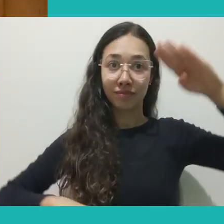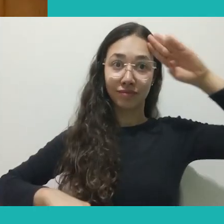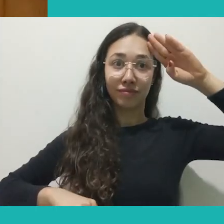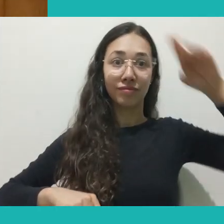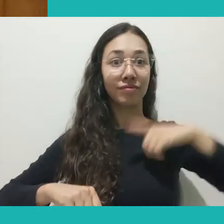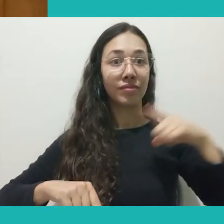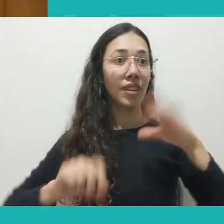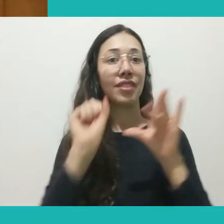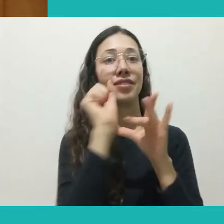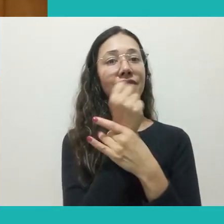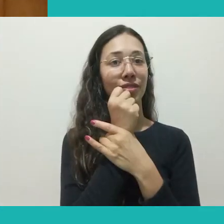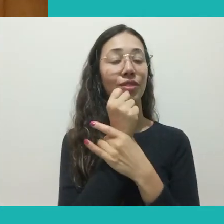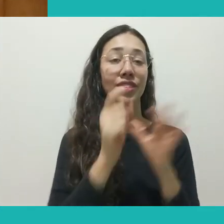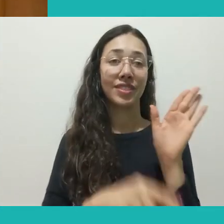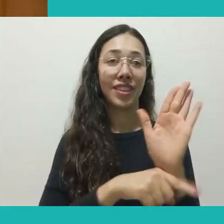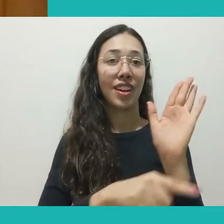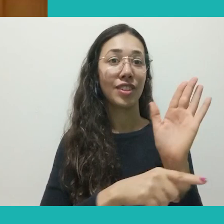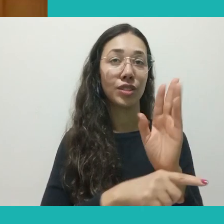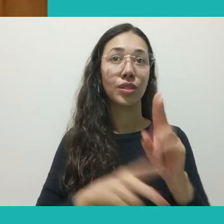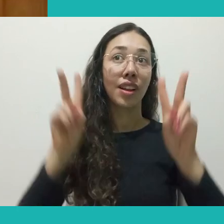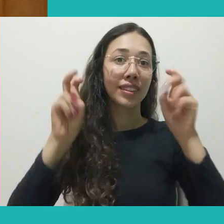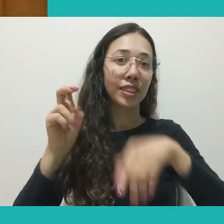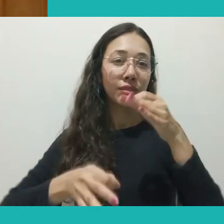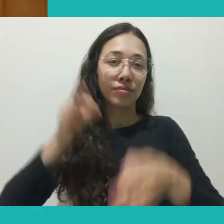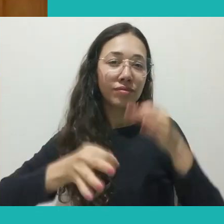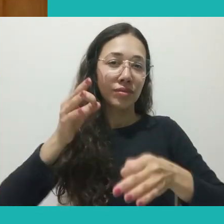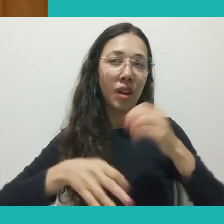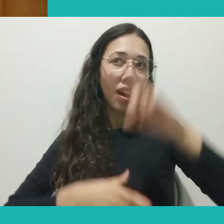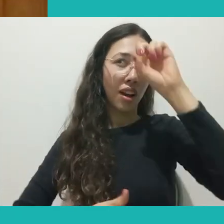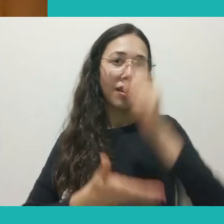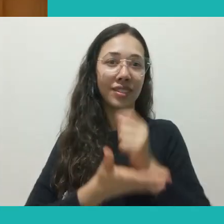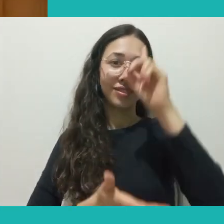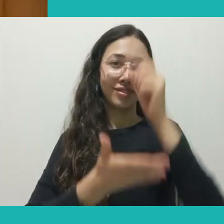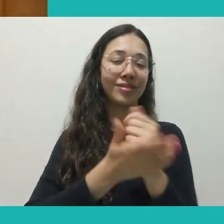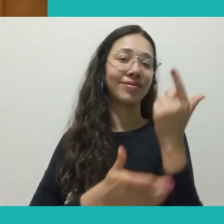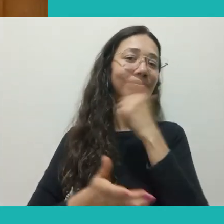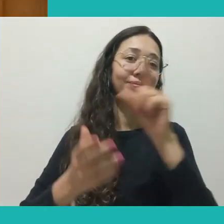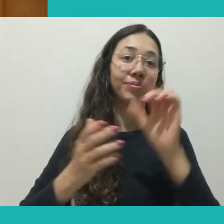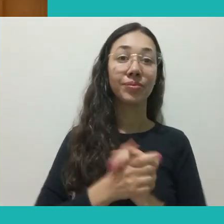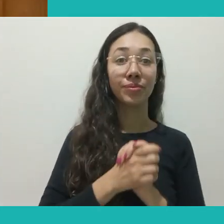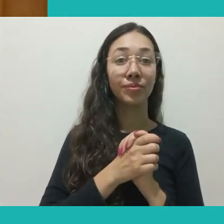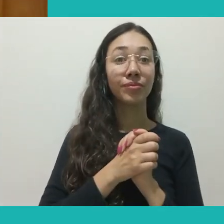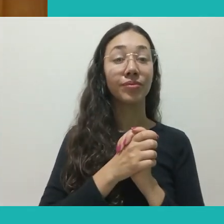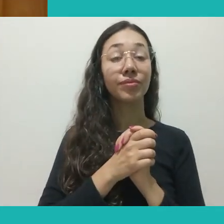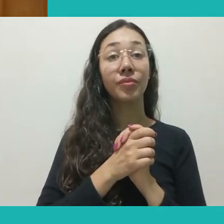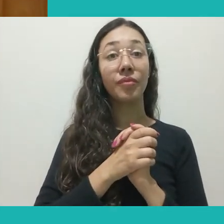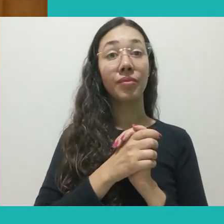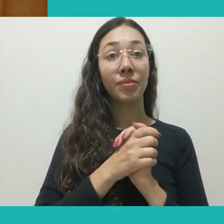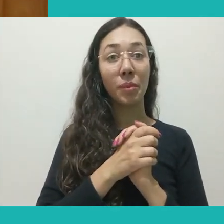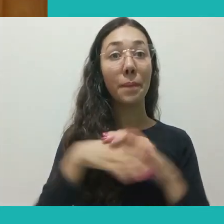um pouco mais de segurança em relação às decisões que o Judiciário profere. Então,